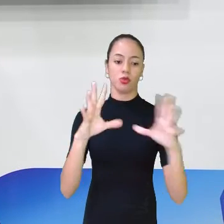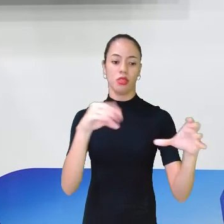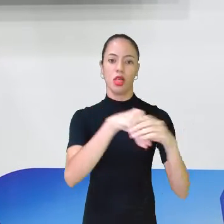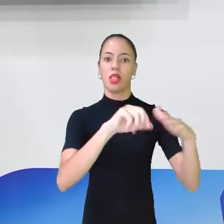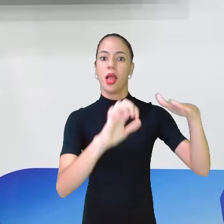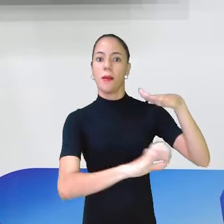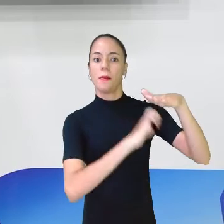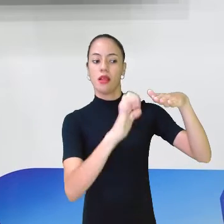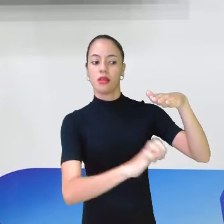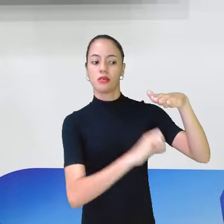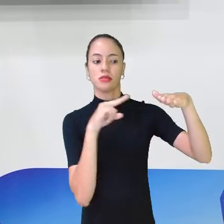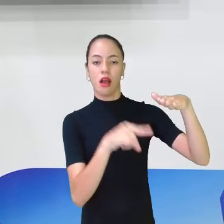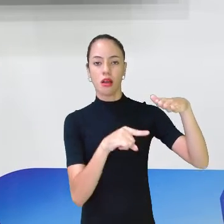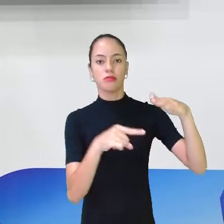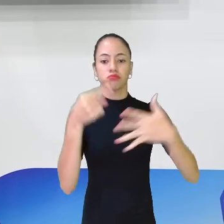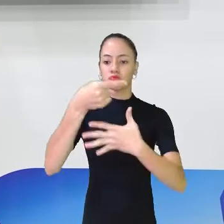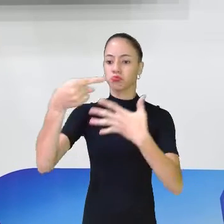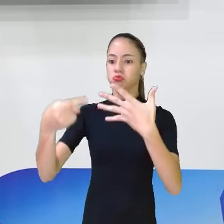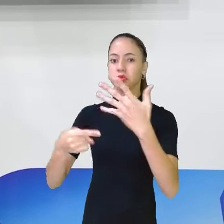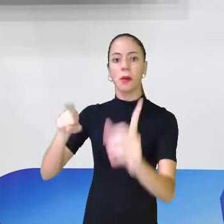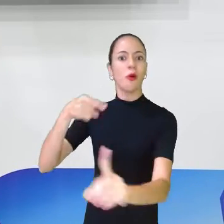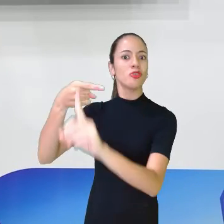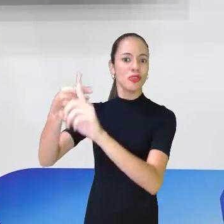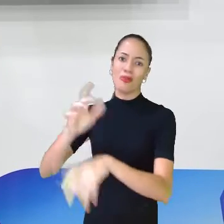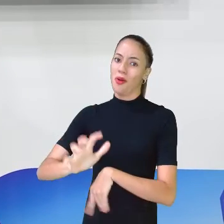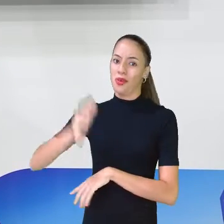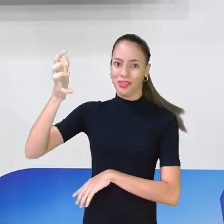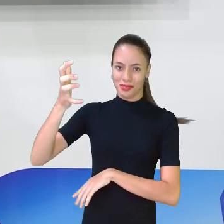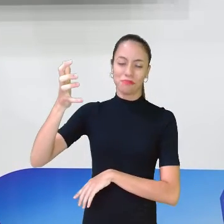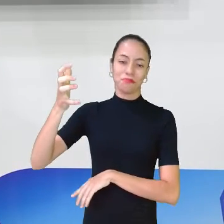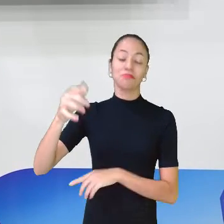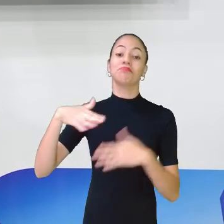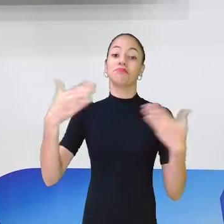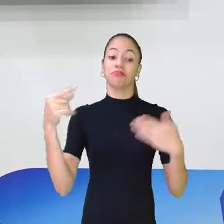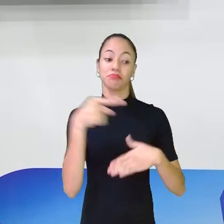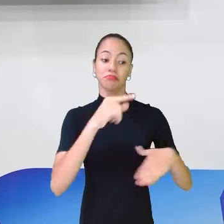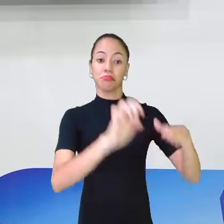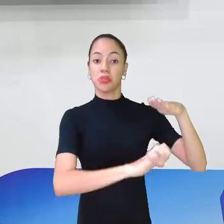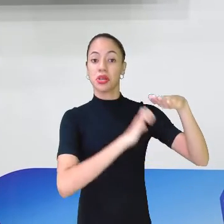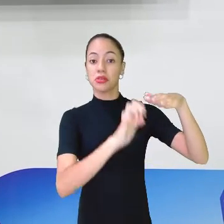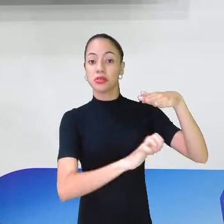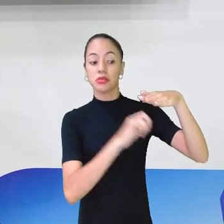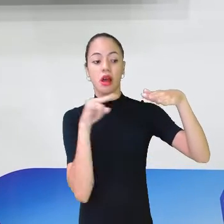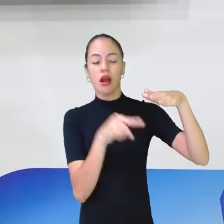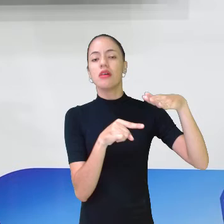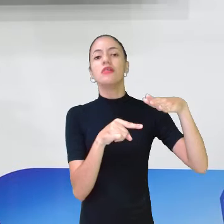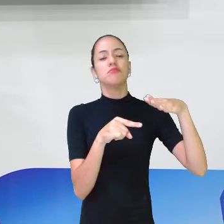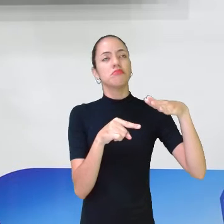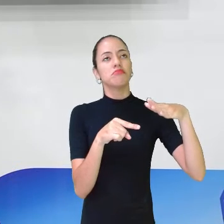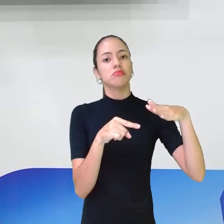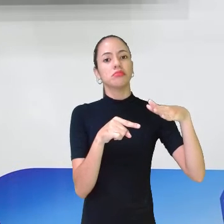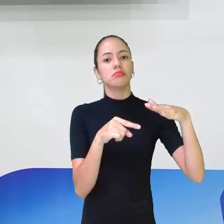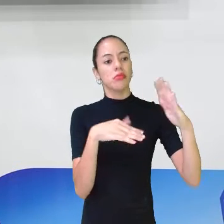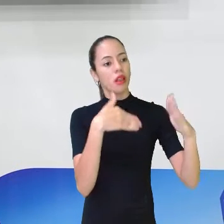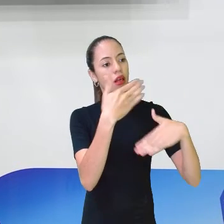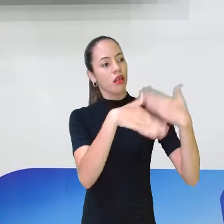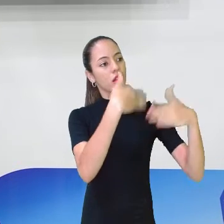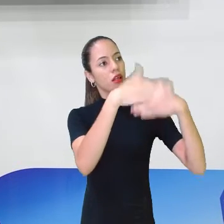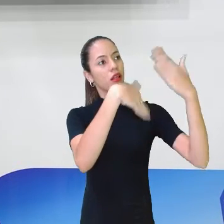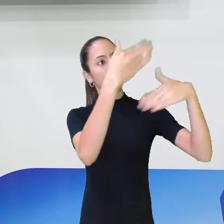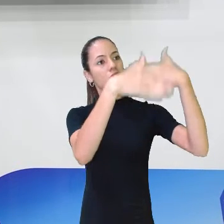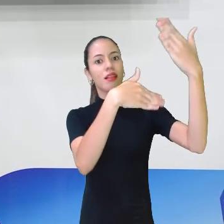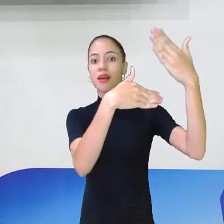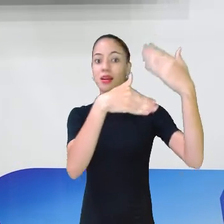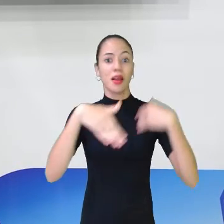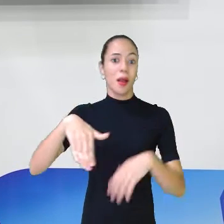desencadear todos esses pontos. Então, você vê que é uma empresa que vai estar bem mais propícia a um